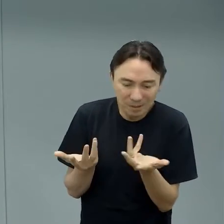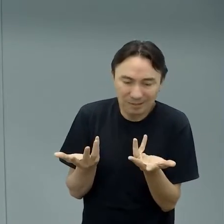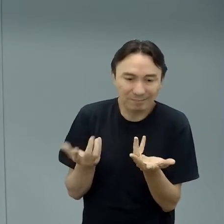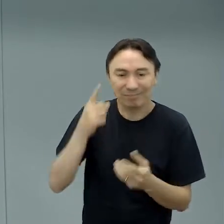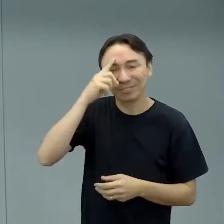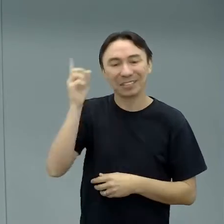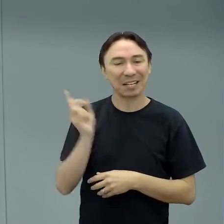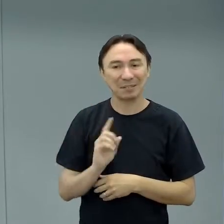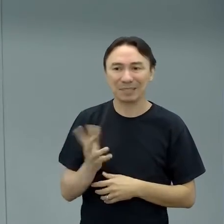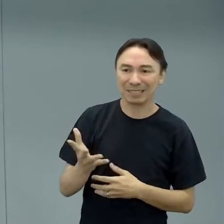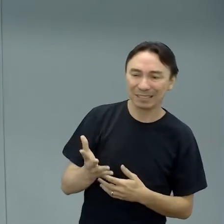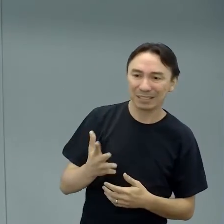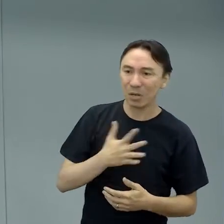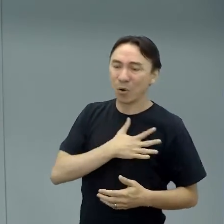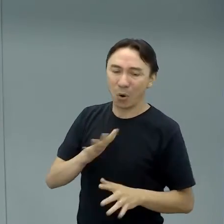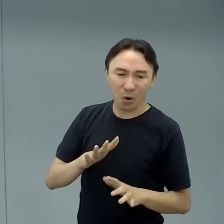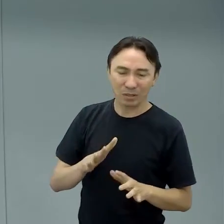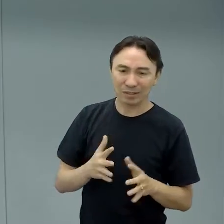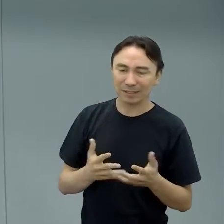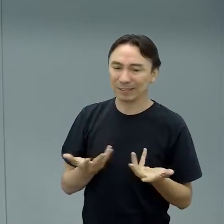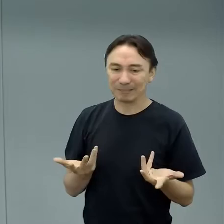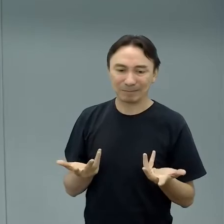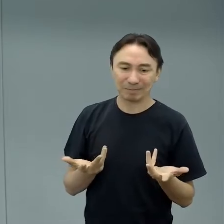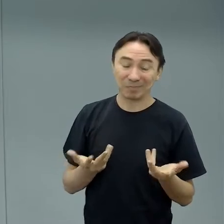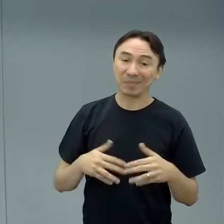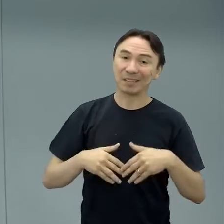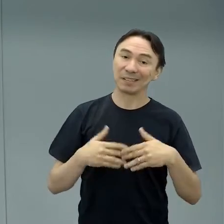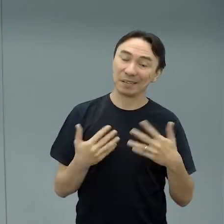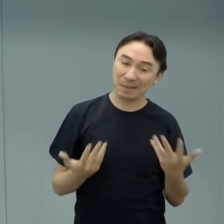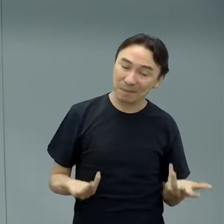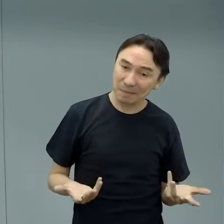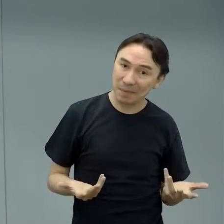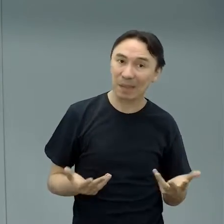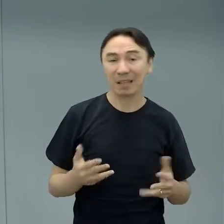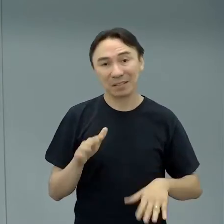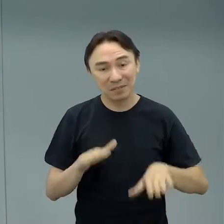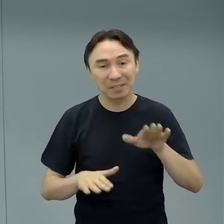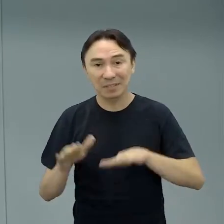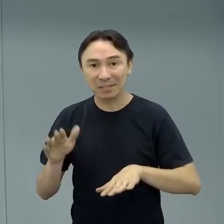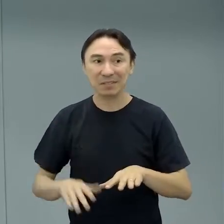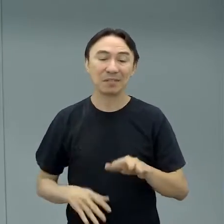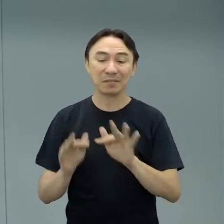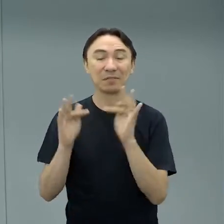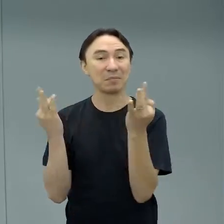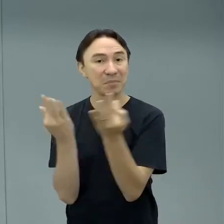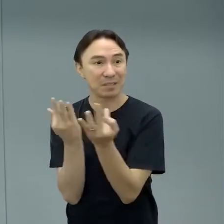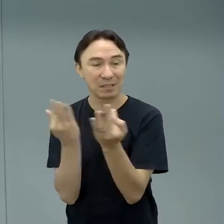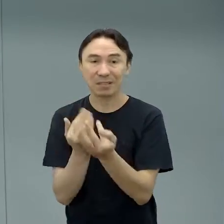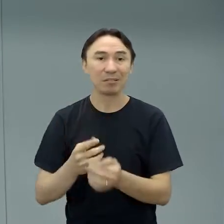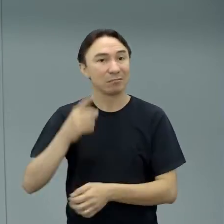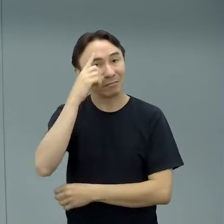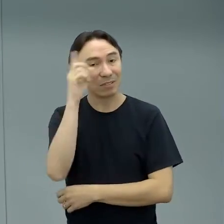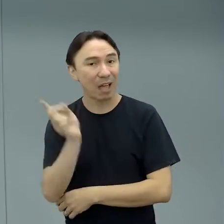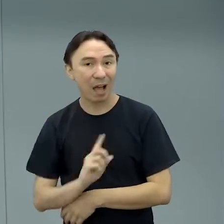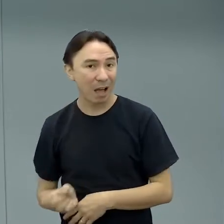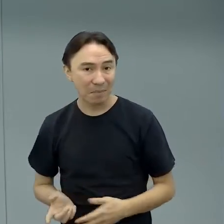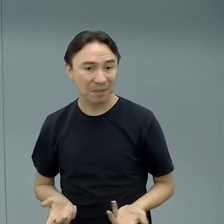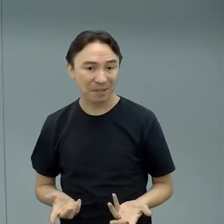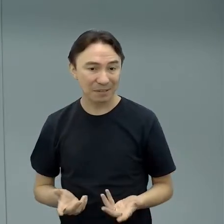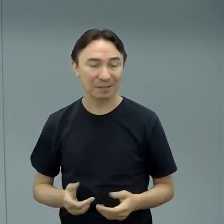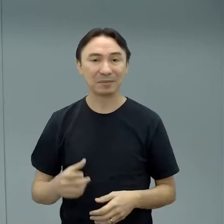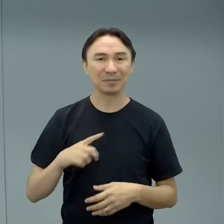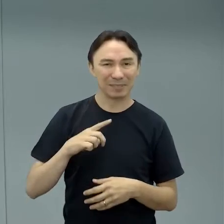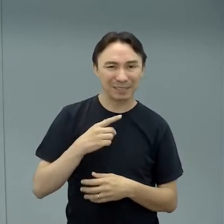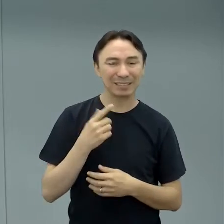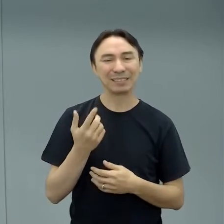gente nem sabe o diagnóstico ainda, que pode ser isso, né? De repente a família não apresentou, mas tem sido muito comum apresentar